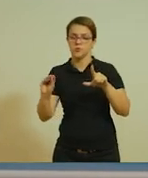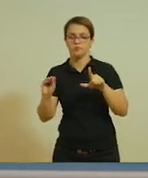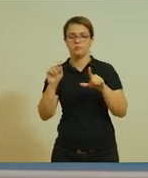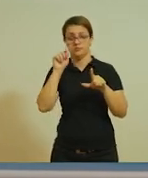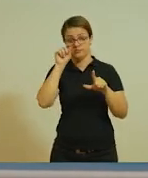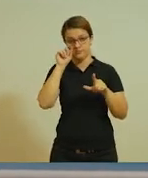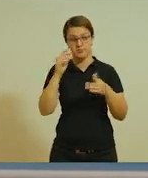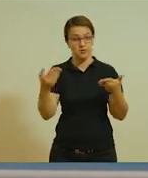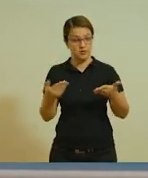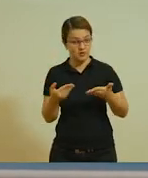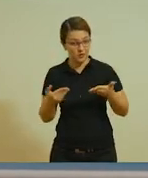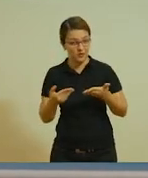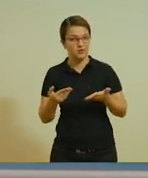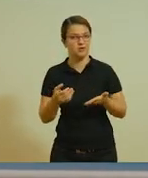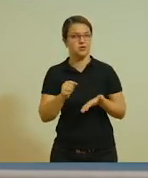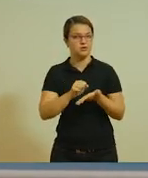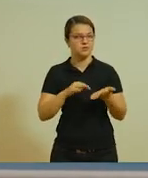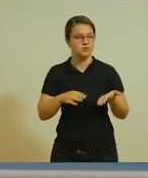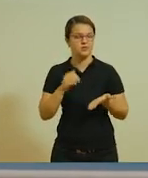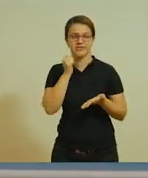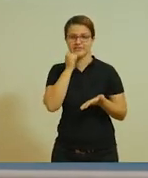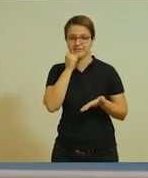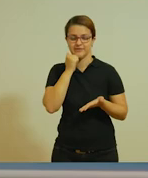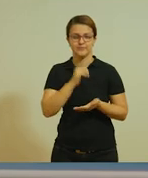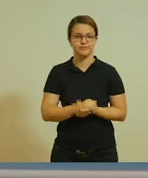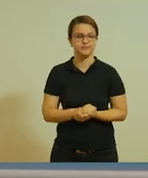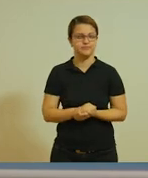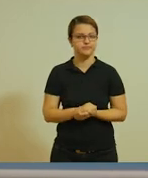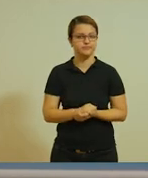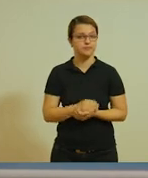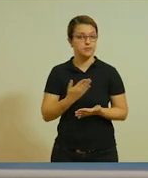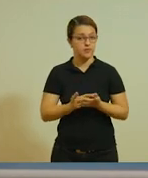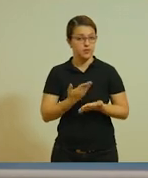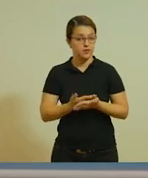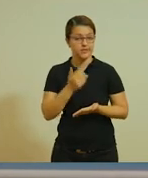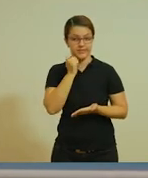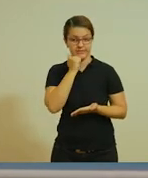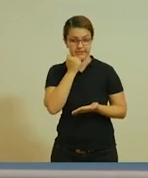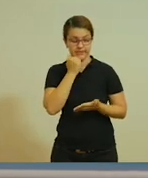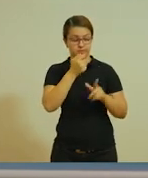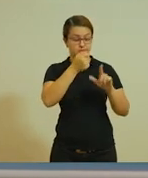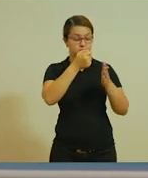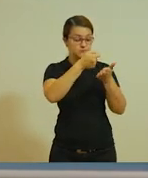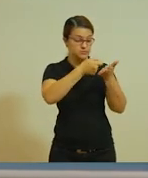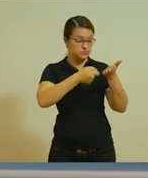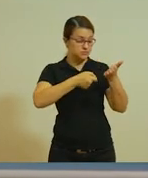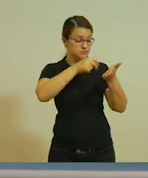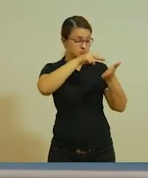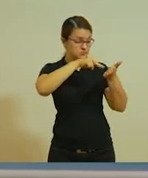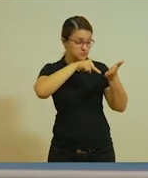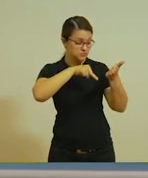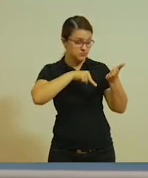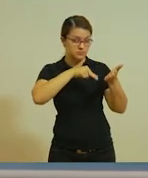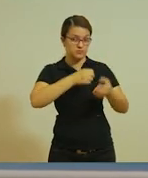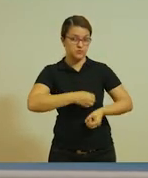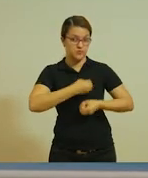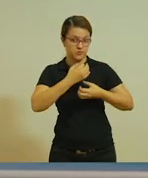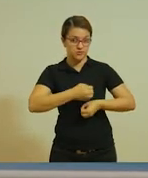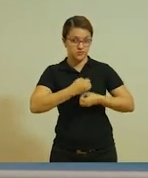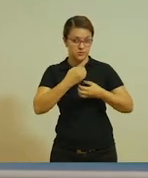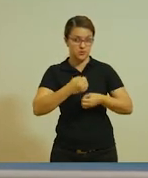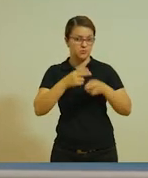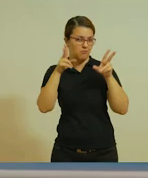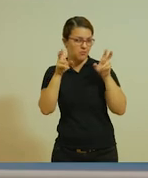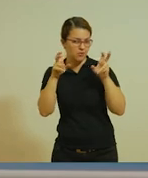Bem, vamos agora para as atividades de ciências. Na aula de ciências, temos a leitura de um texto informativo sobre a